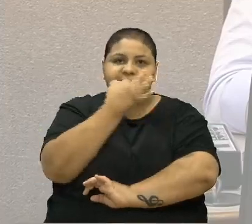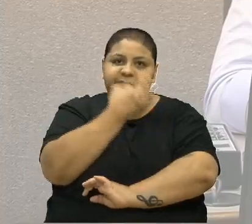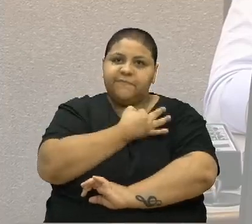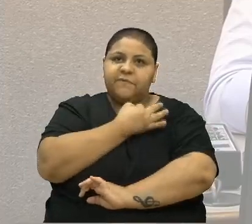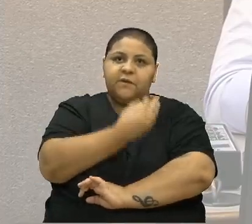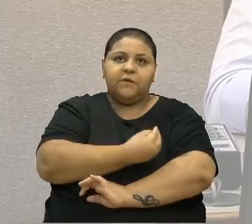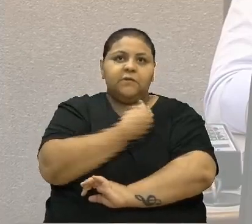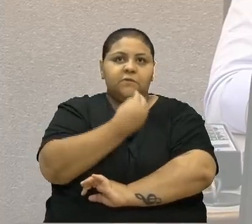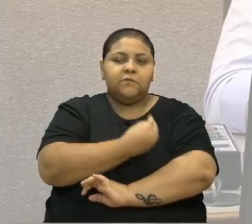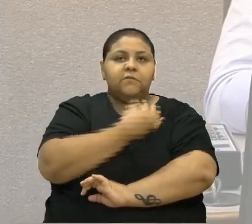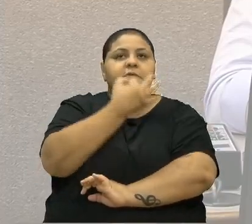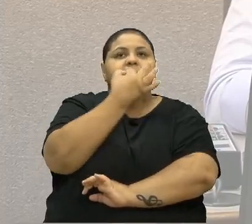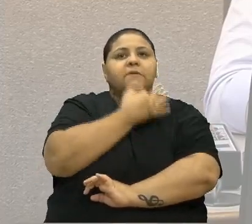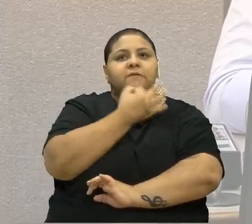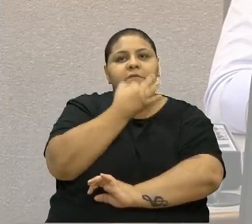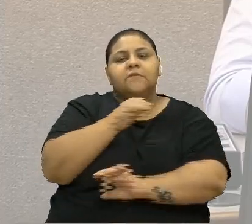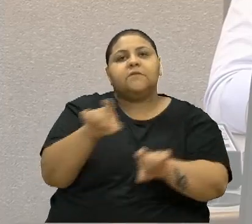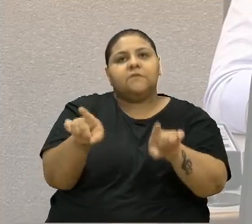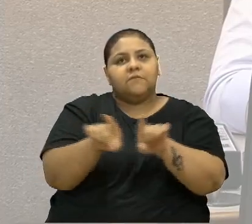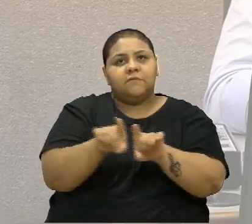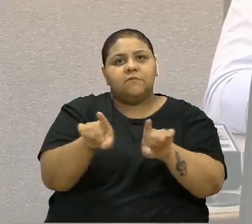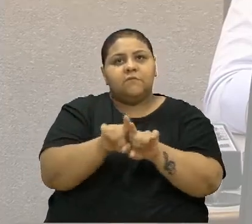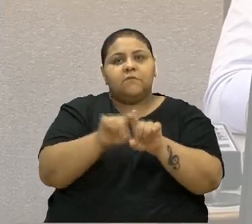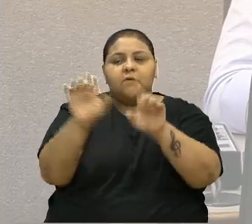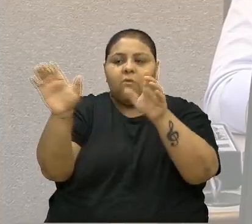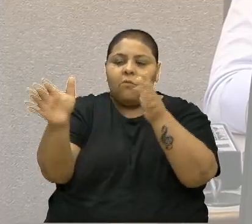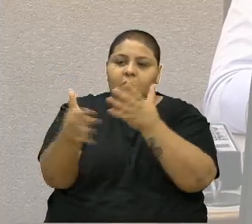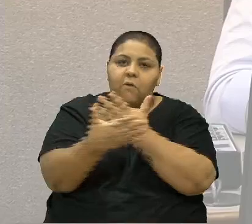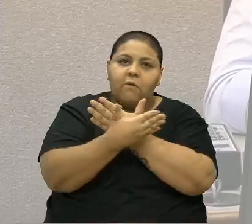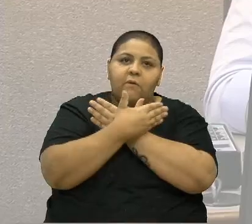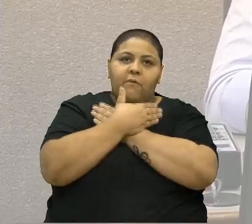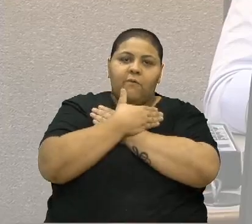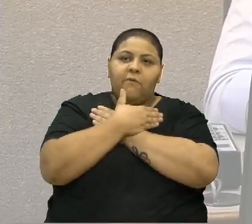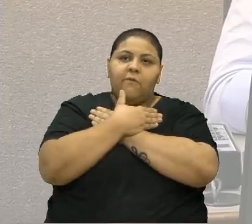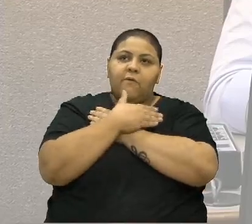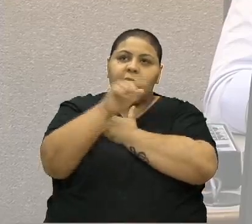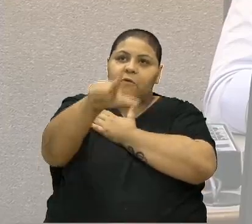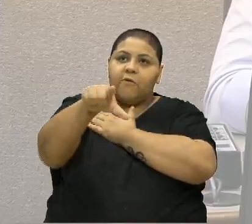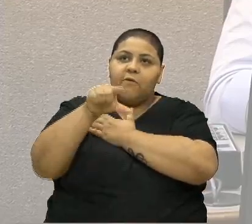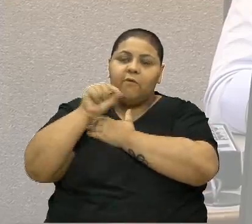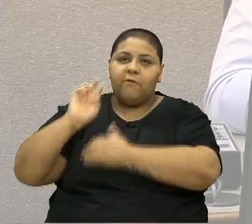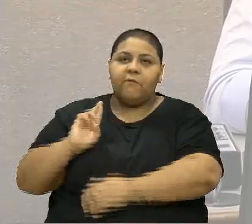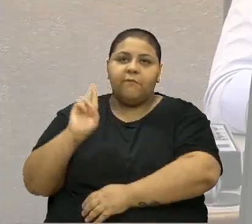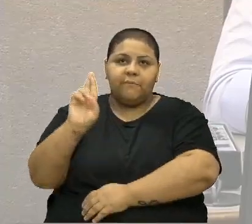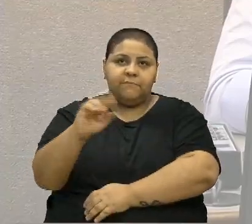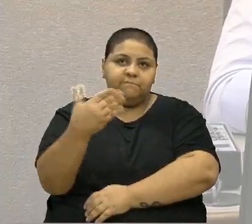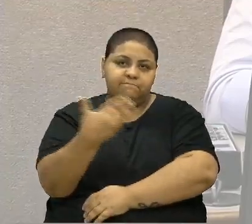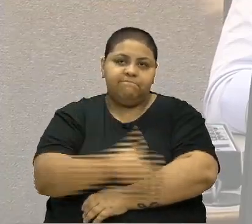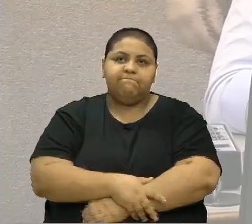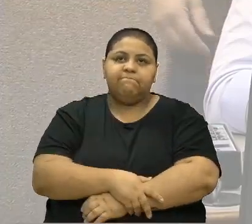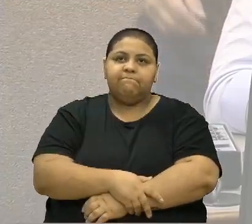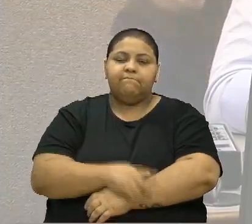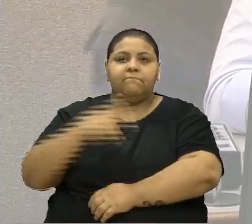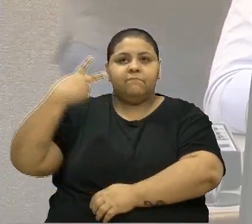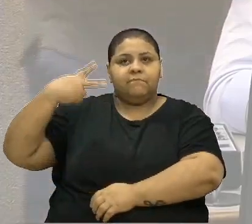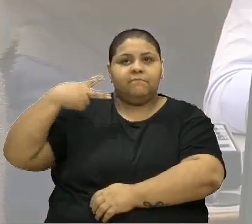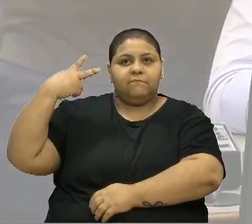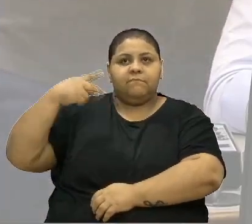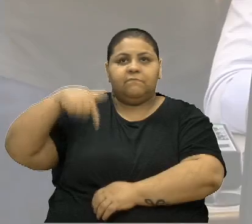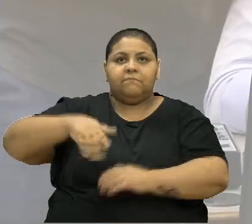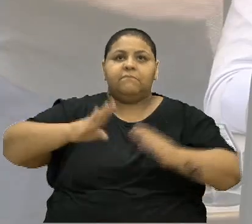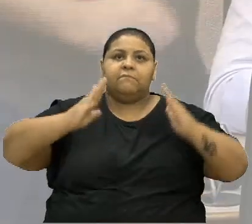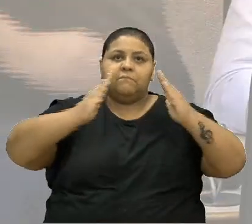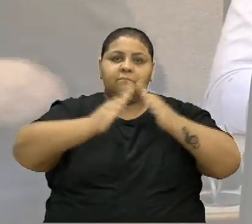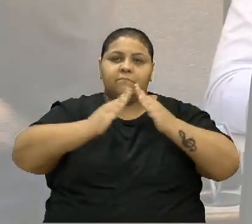para viver, Caxias do Sul também o acolheu e o escolheu, né, para representar. Ele que foi vereador desta